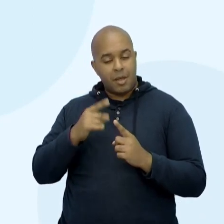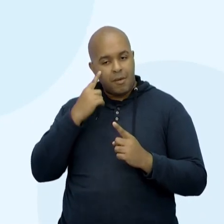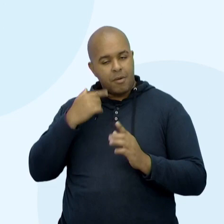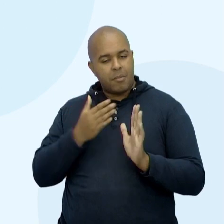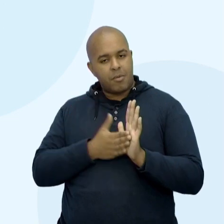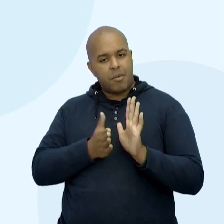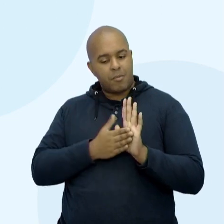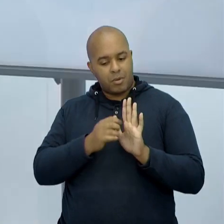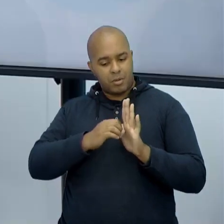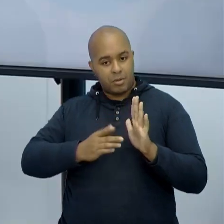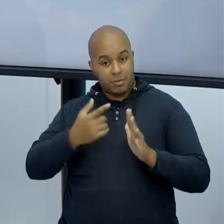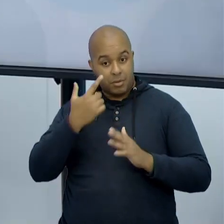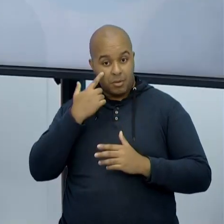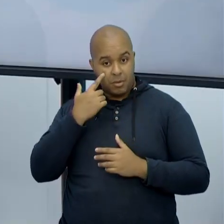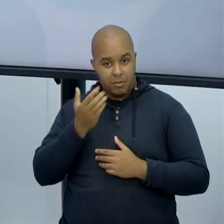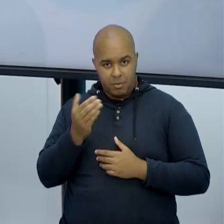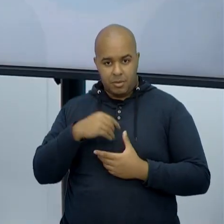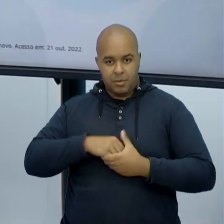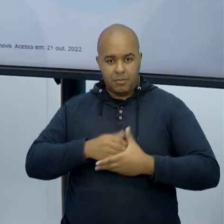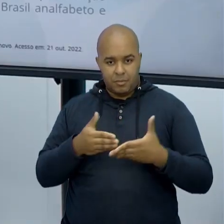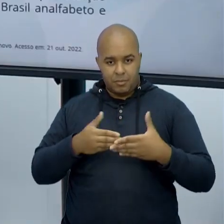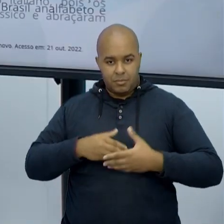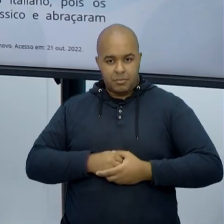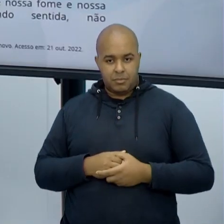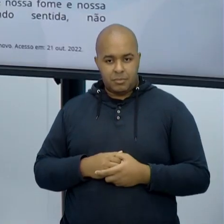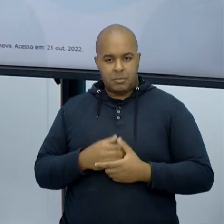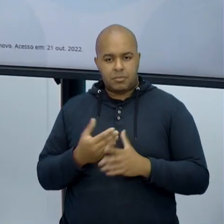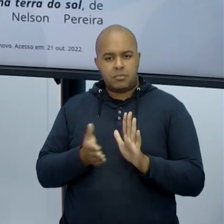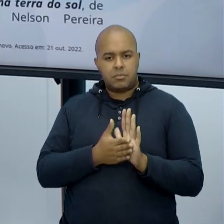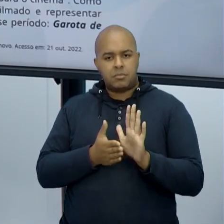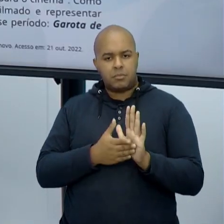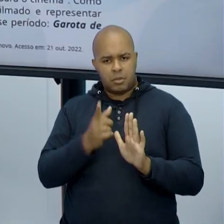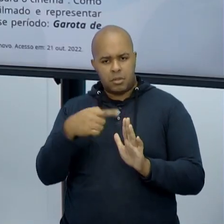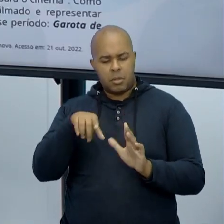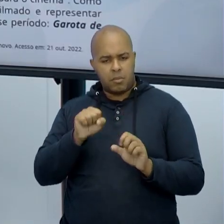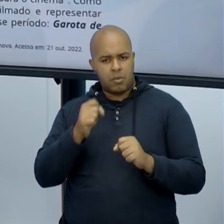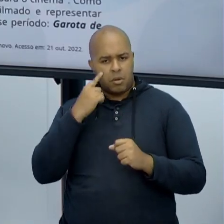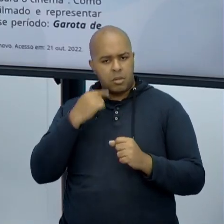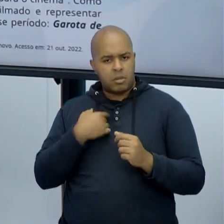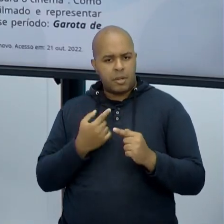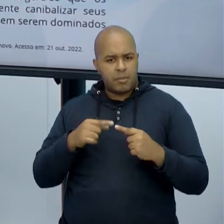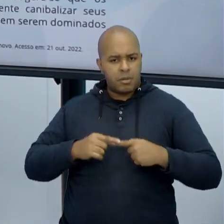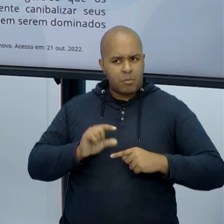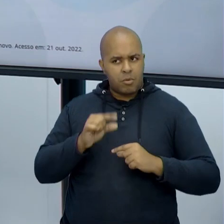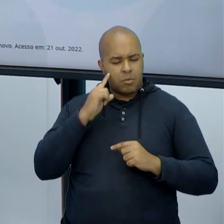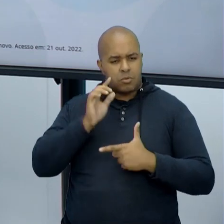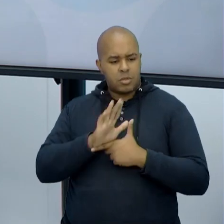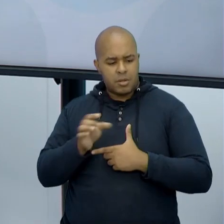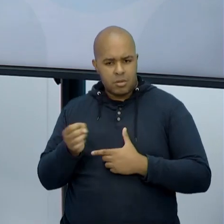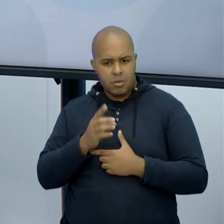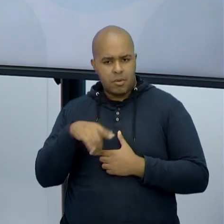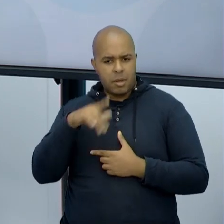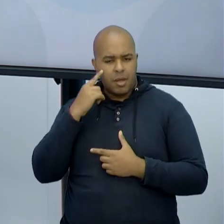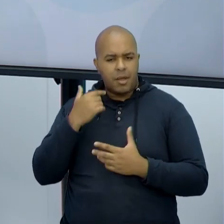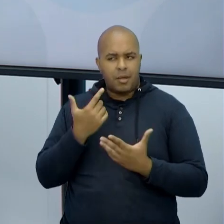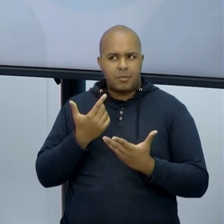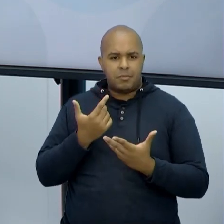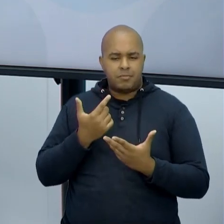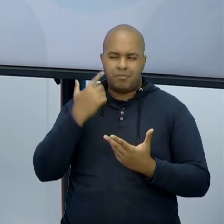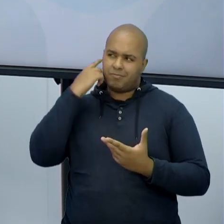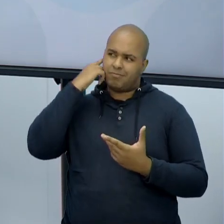uma atividade para vocês. Vem cá, volta para mim, por favor. Eu vou propor, vocês podem encontrar um pouquinho do cinema novo. O cinema novo é